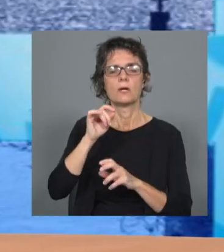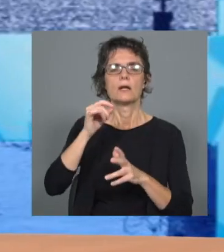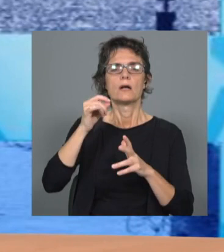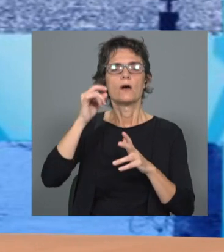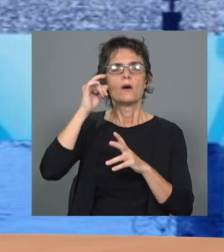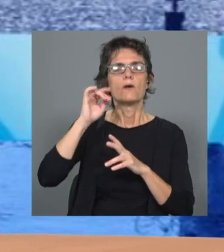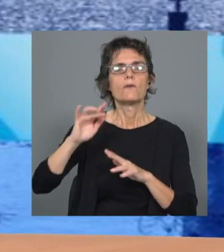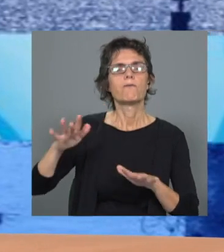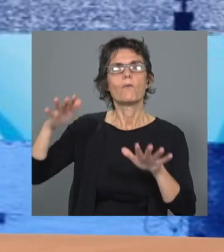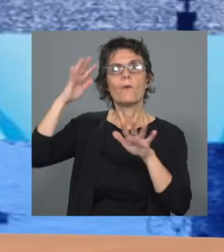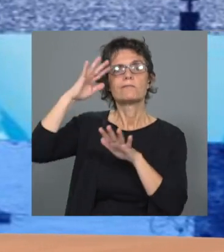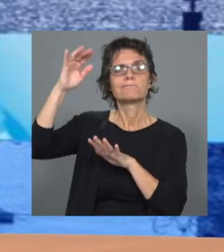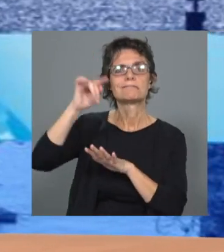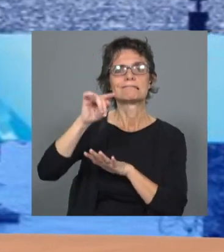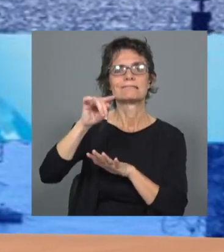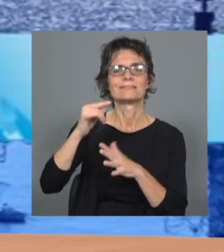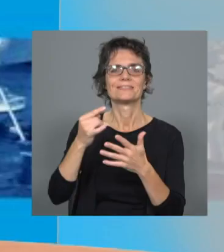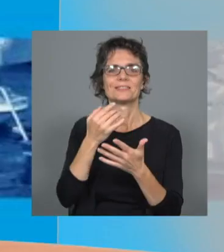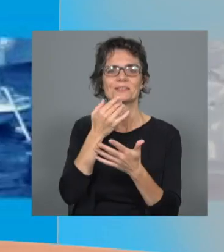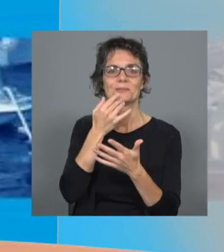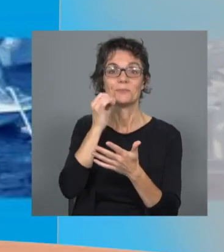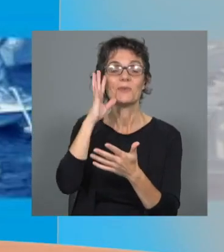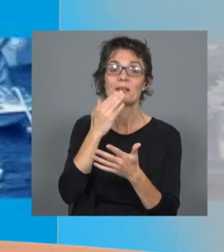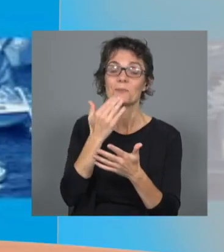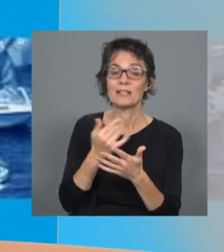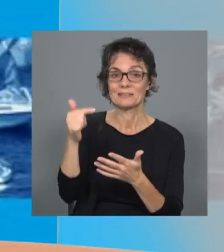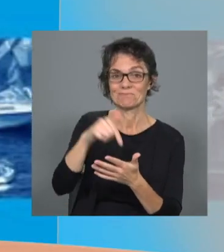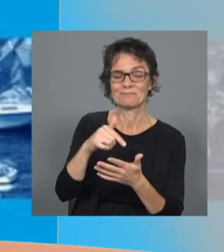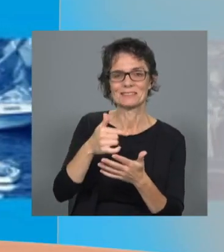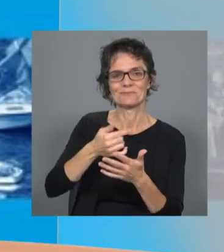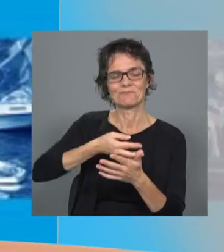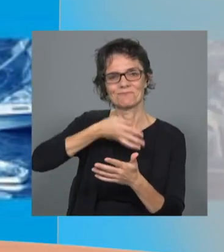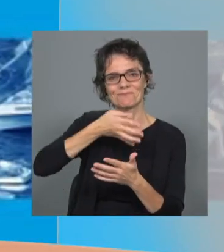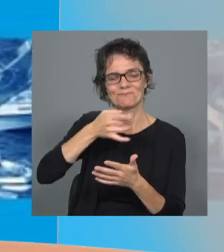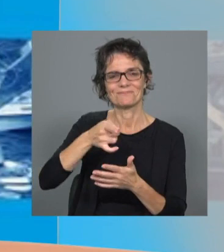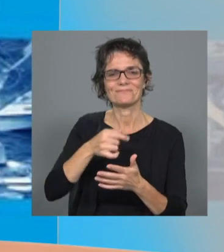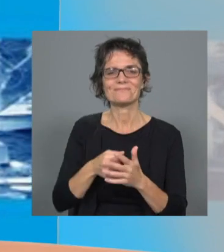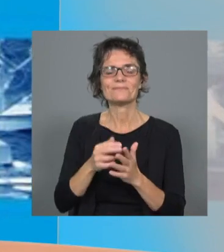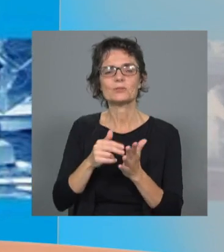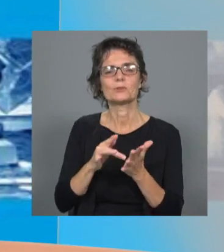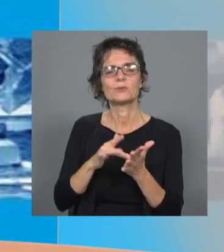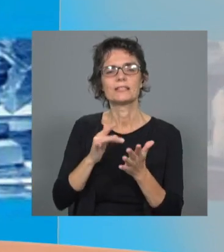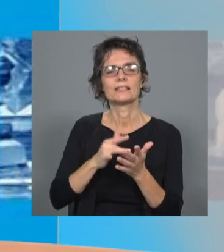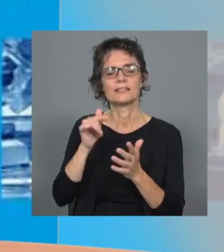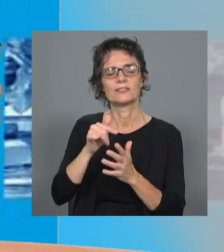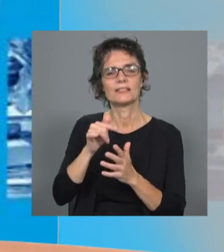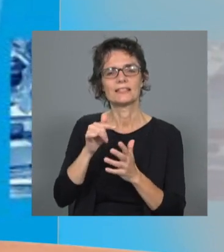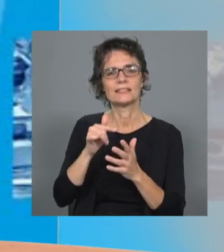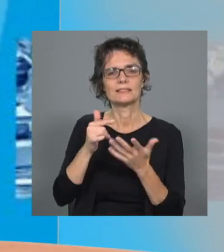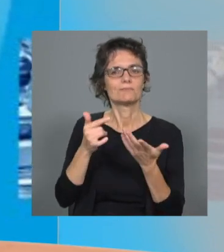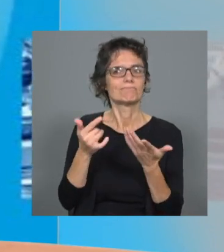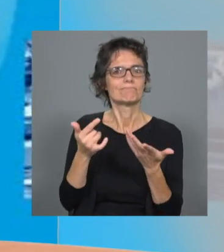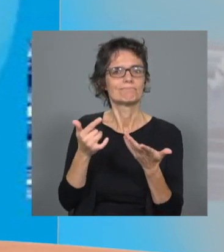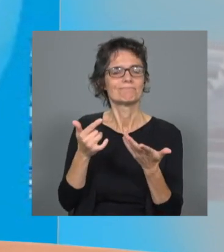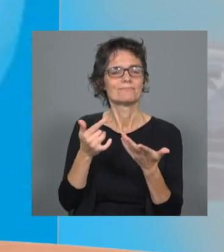tarde, obrigado por estar no programa Eclésia. Vai apresentar este livro, Voar na Fantasia, e pedi-lhe que nos antecipasse